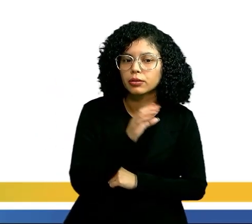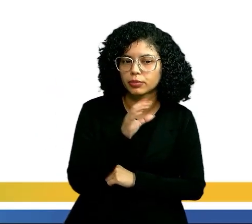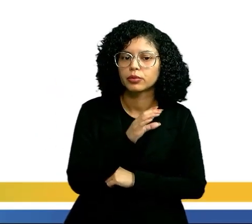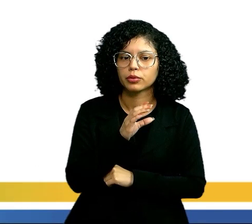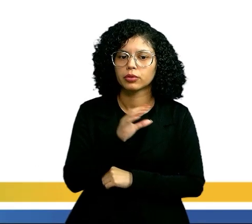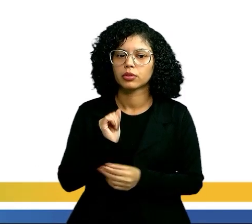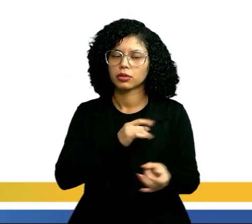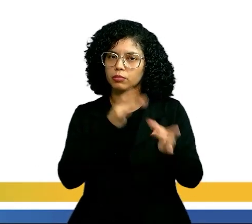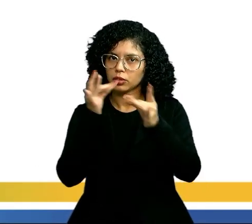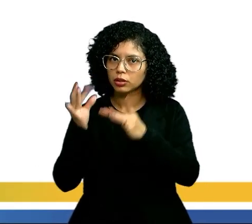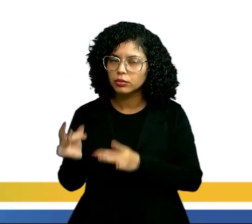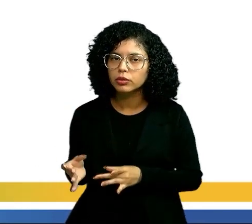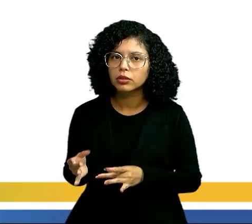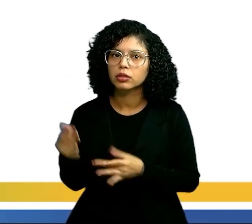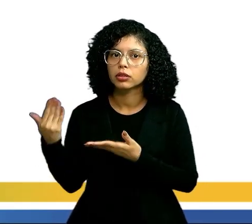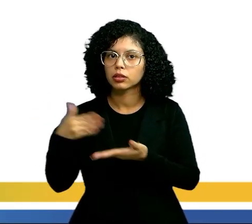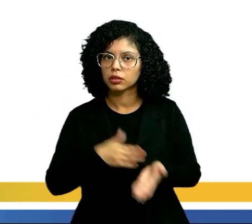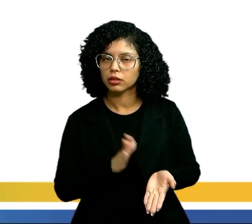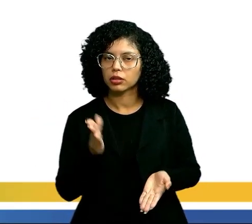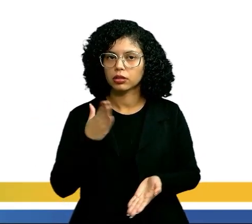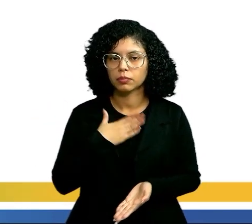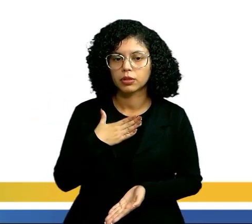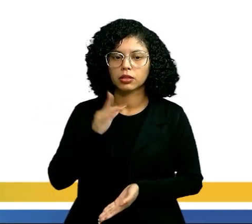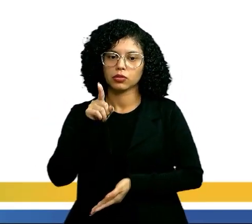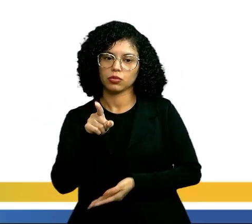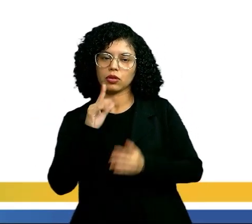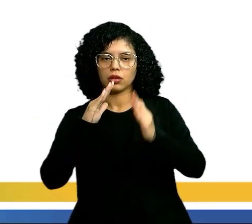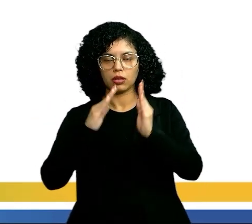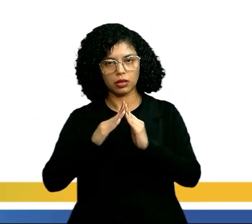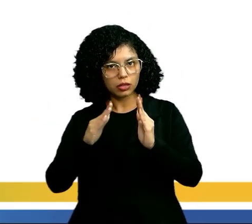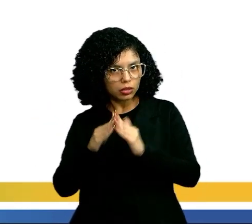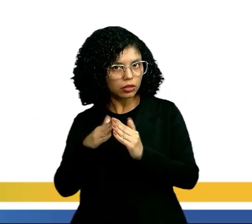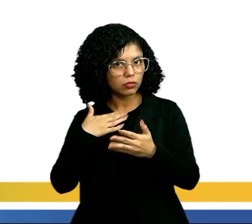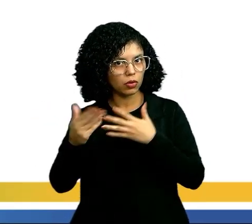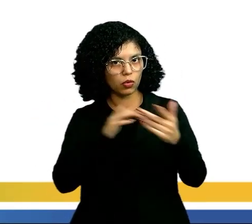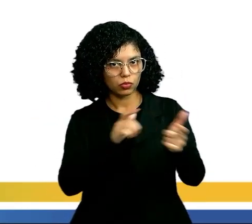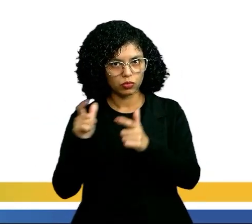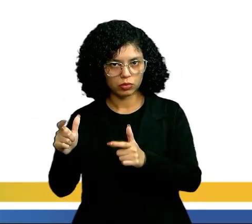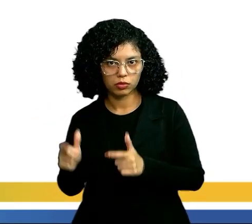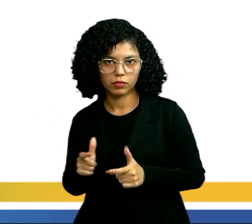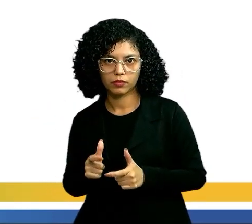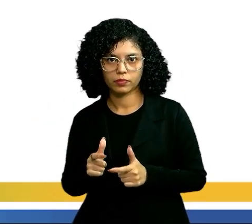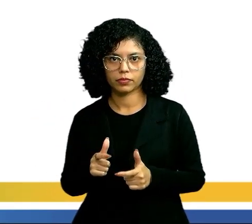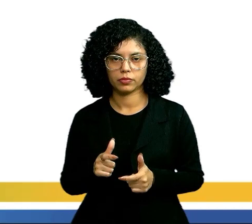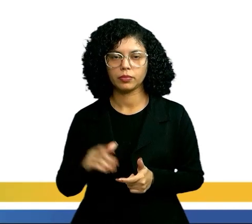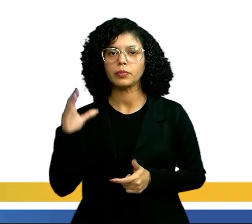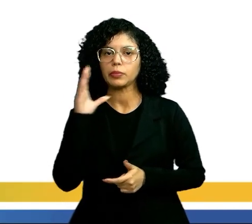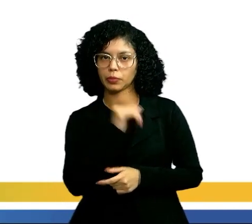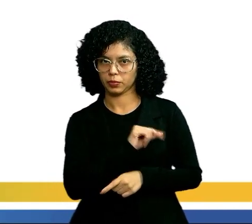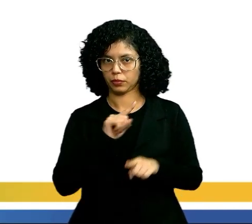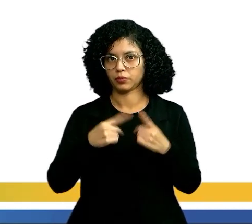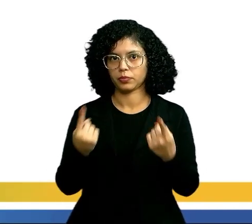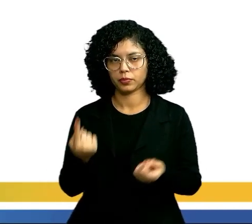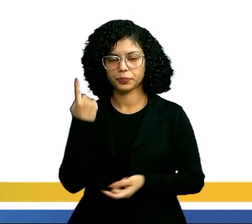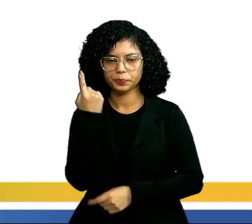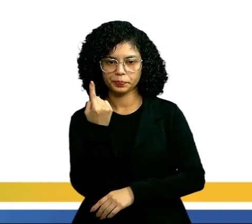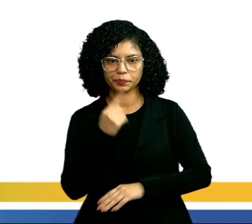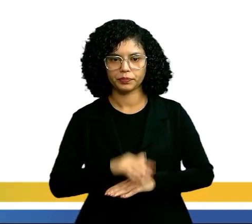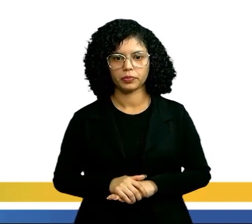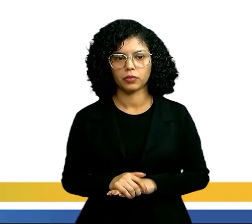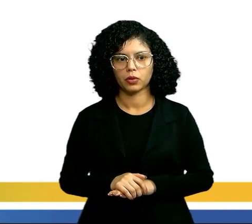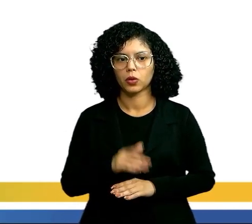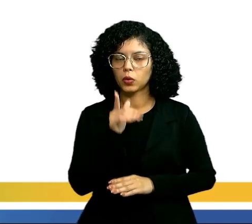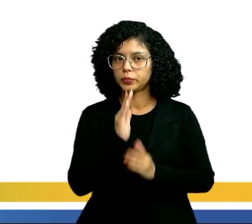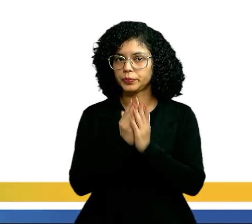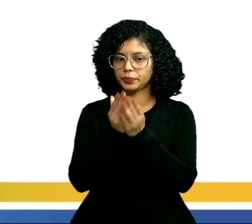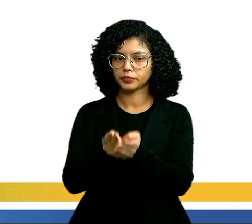seja, a mercadoria, chegue nas nossas casas ou em quaisquer outros lugares por mais de um meio de transporte. Os